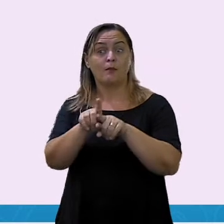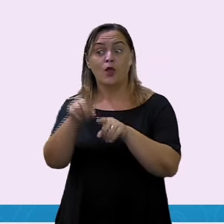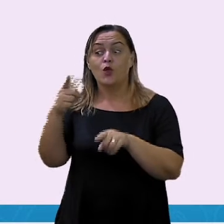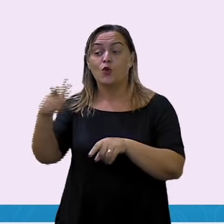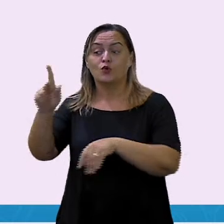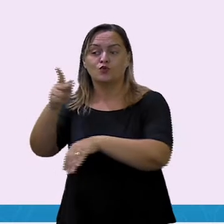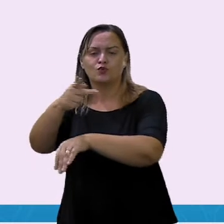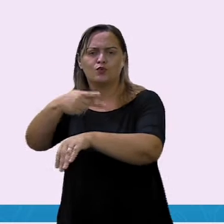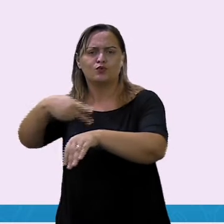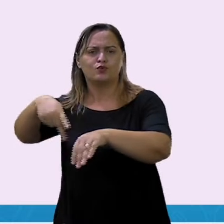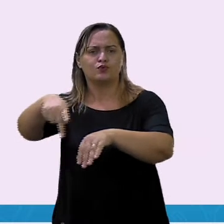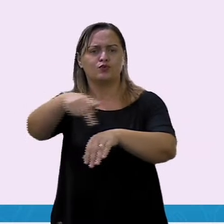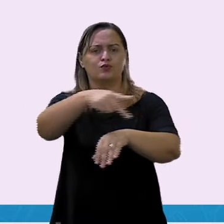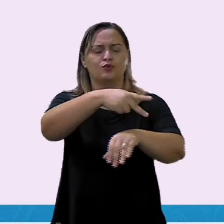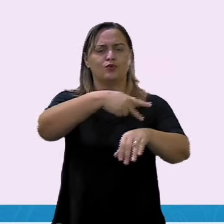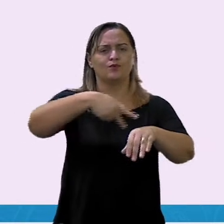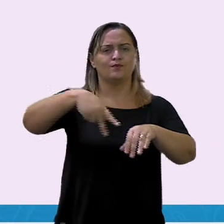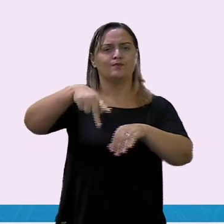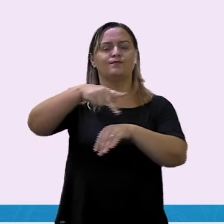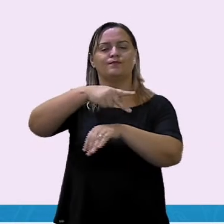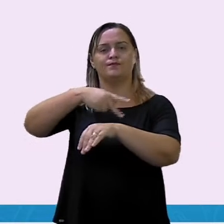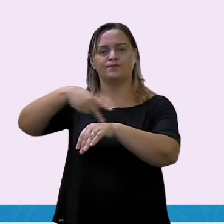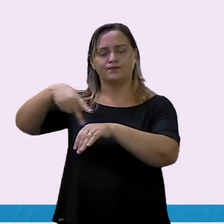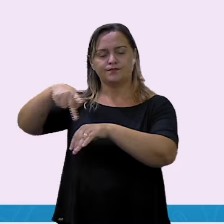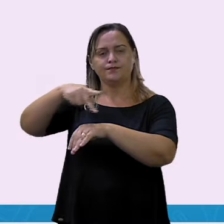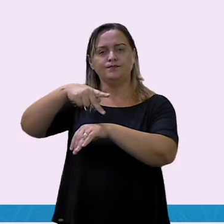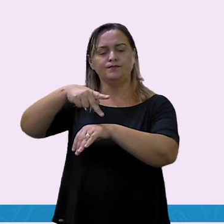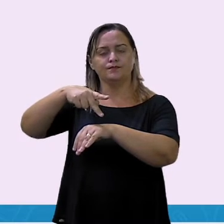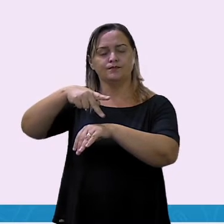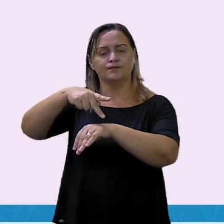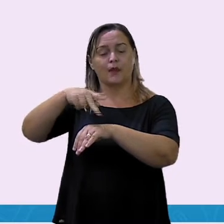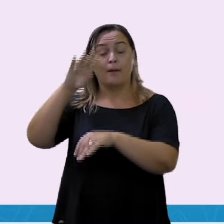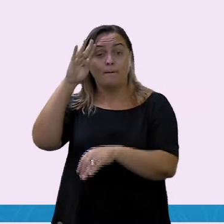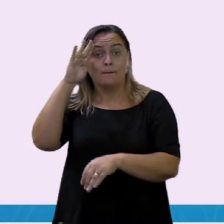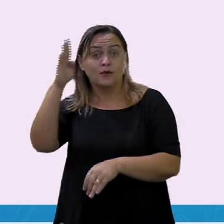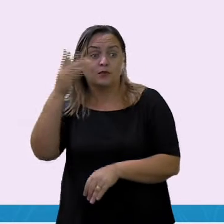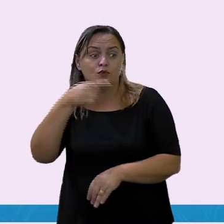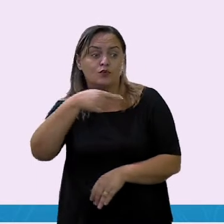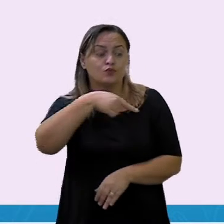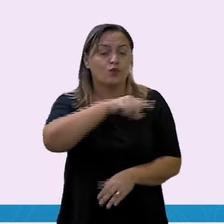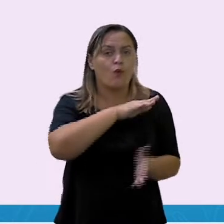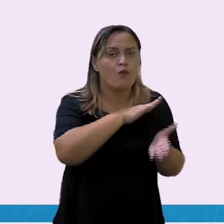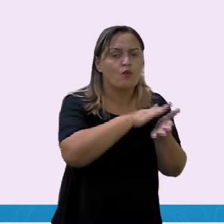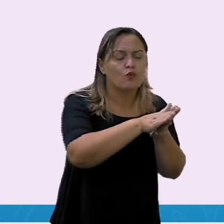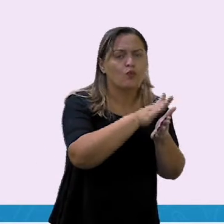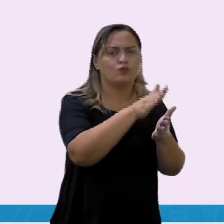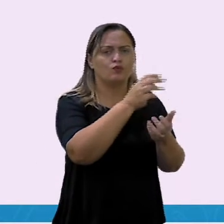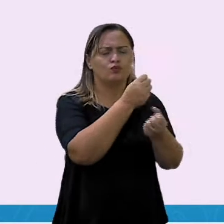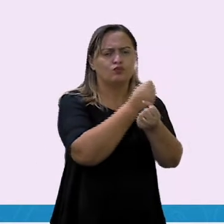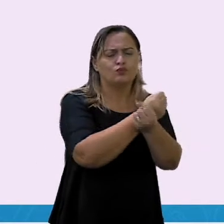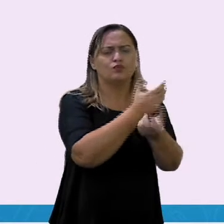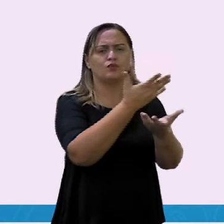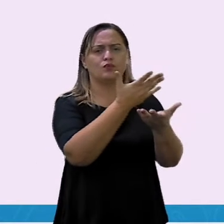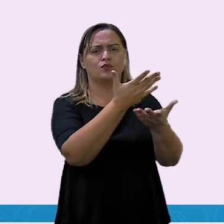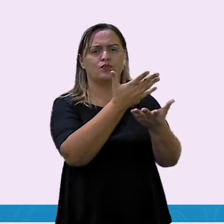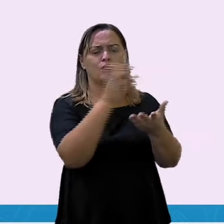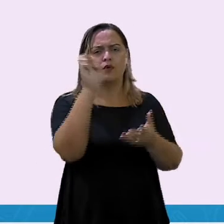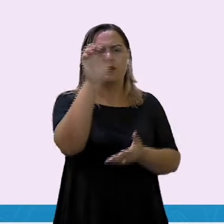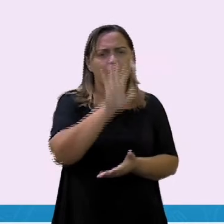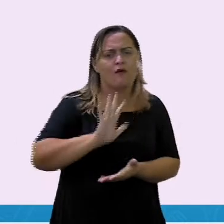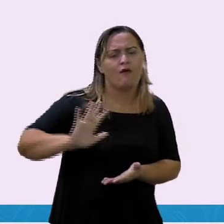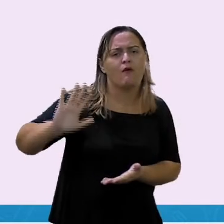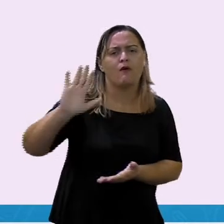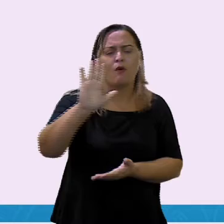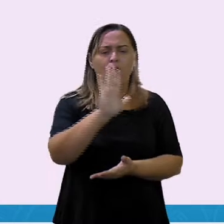internacionalmente, especialmente em seus anos de exílio na Europa, durante o período da ditadura militar no Brasil. Além